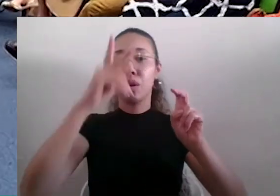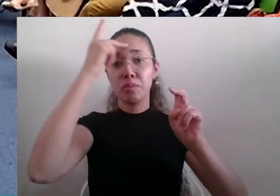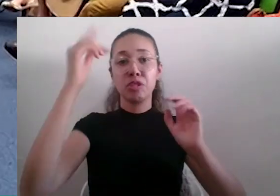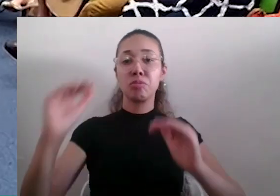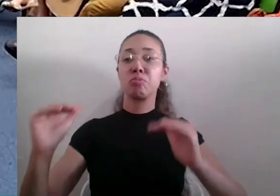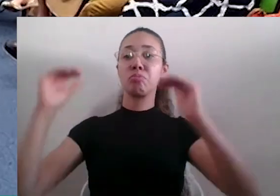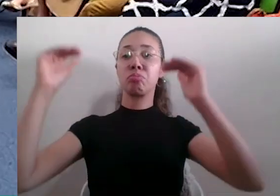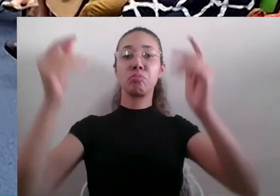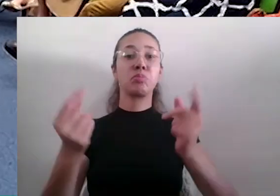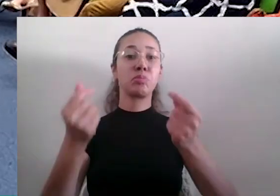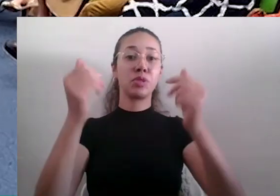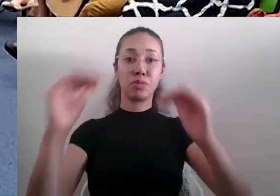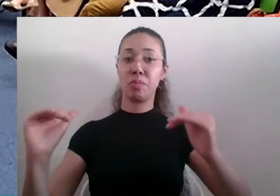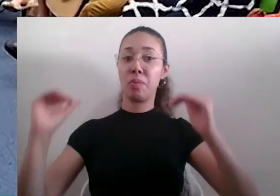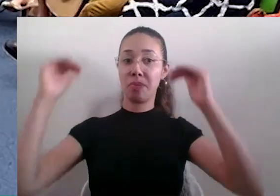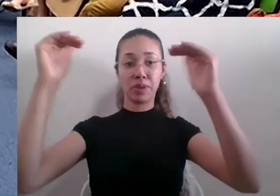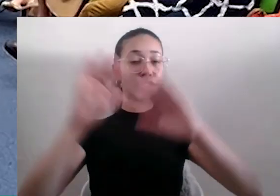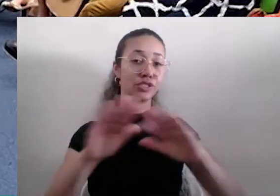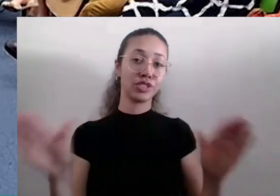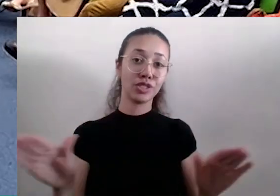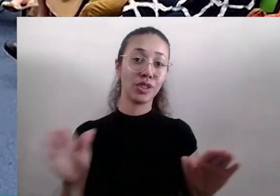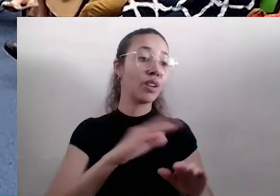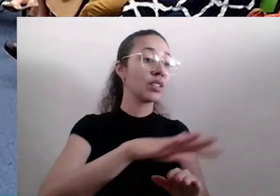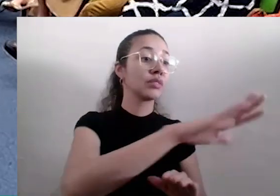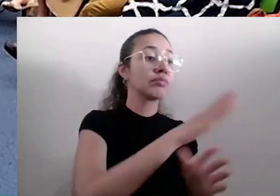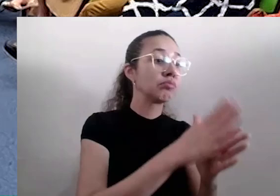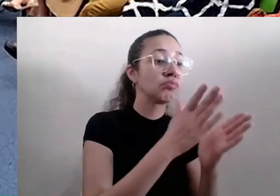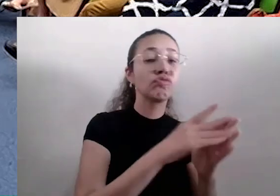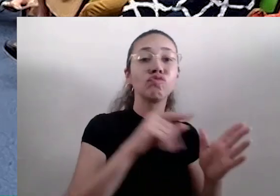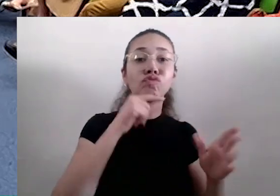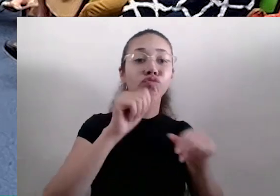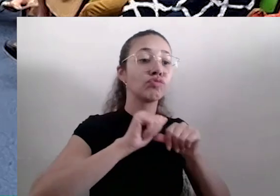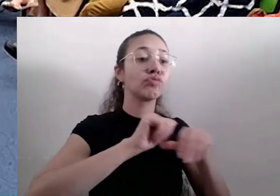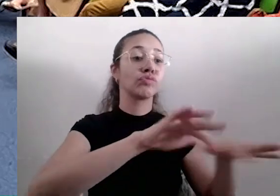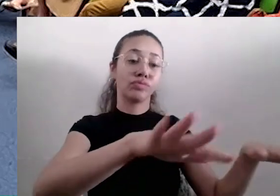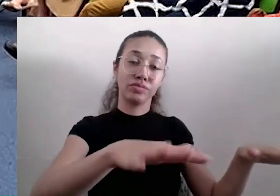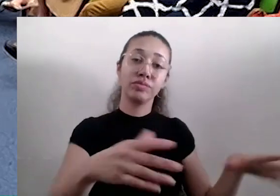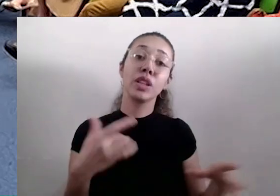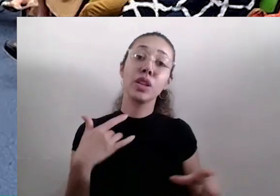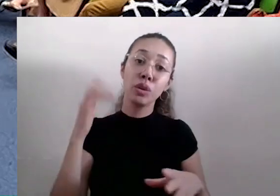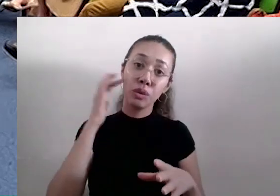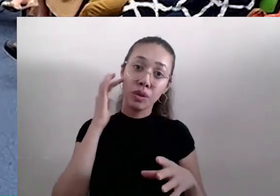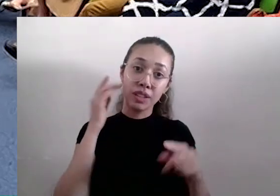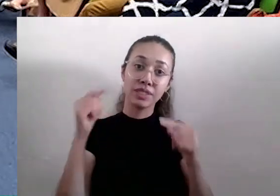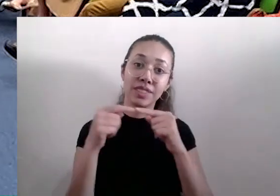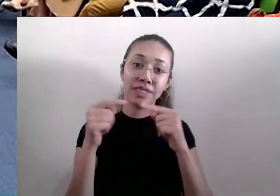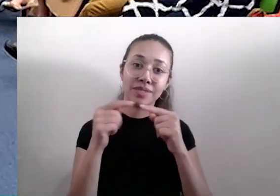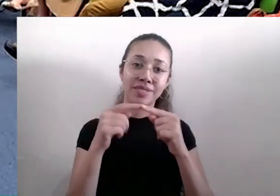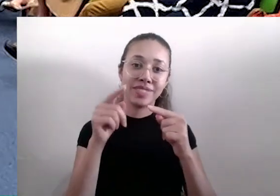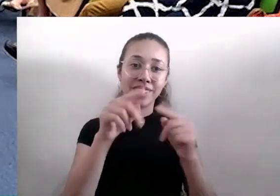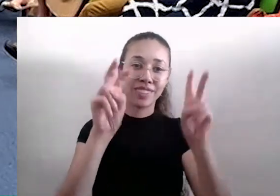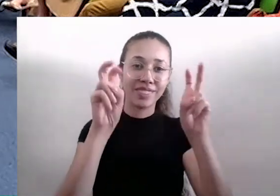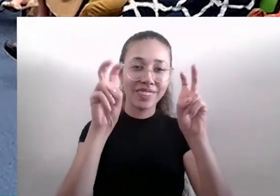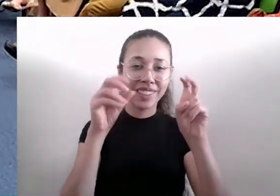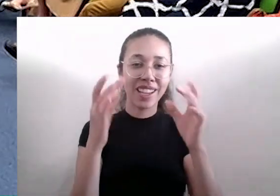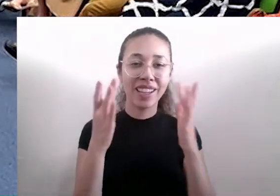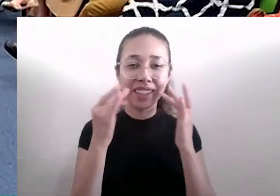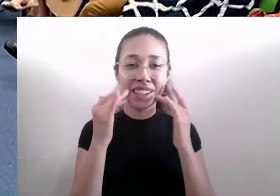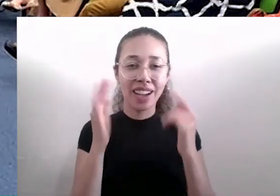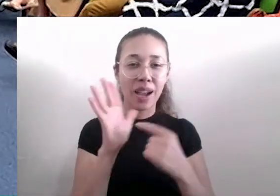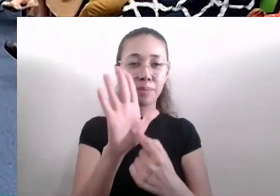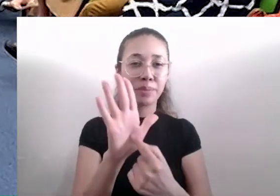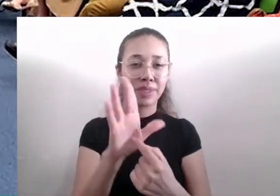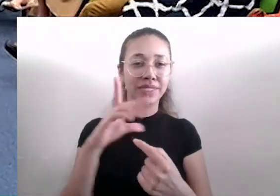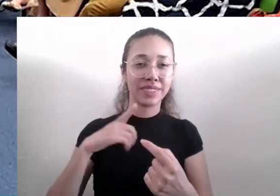simples acho que esse é um das dos principais características do apresenta que é você não saber a gente pode escutar um pai que escrevia